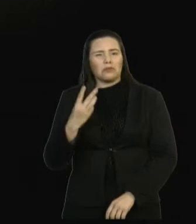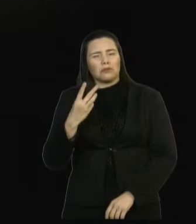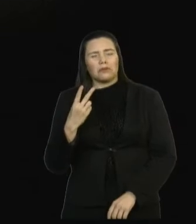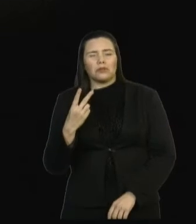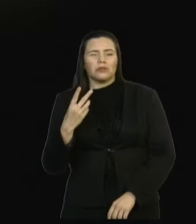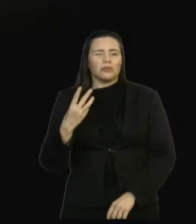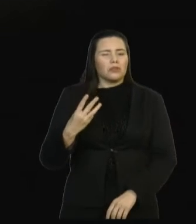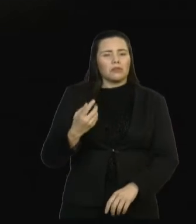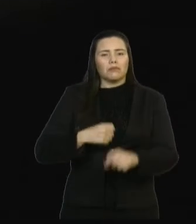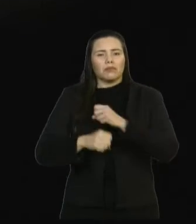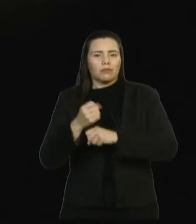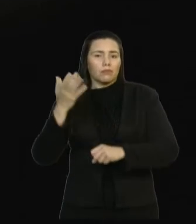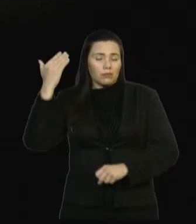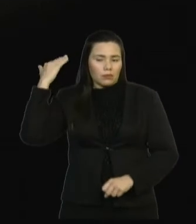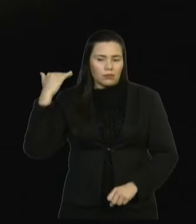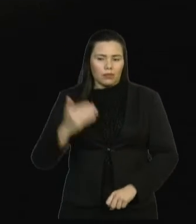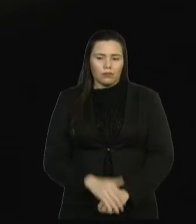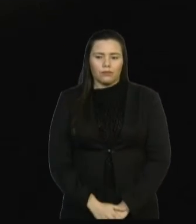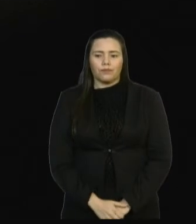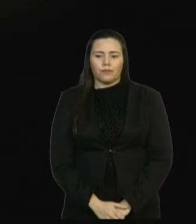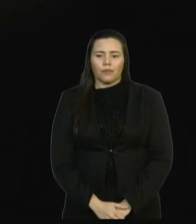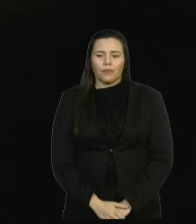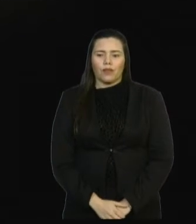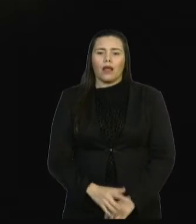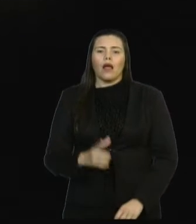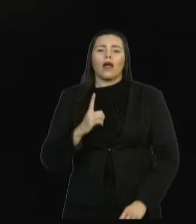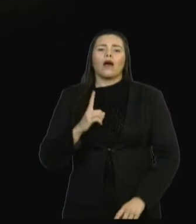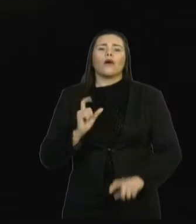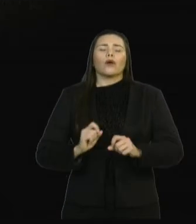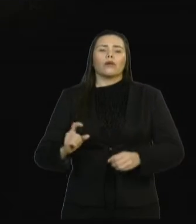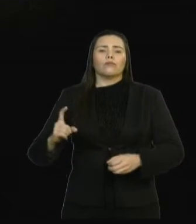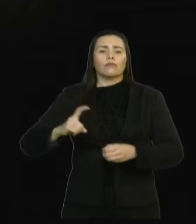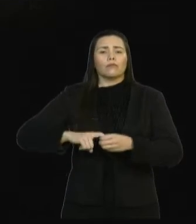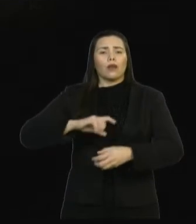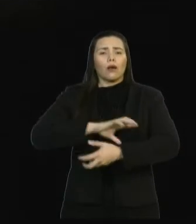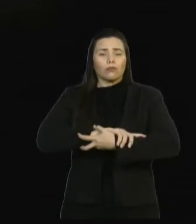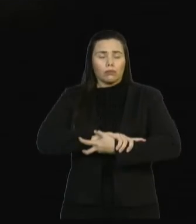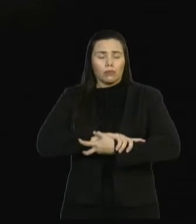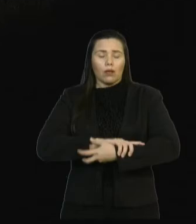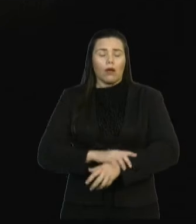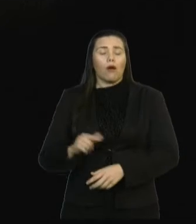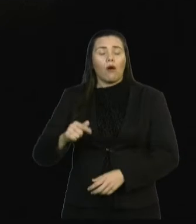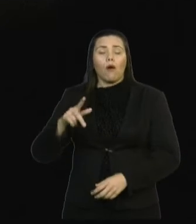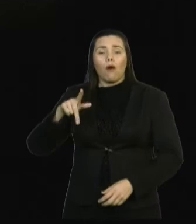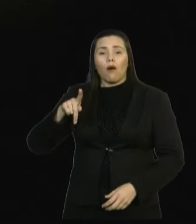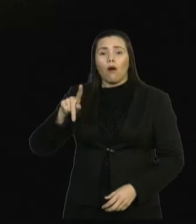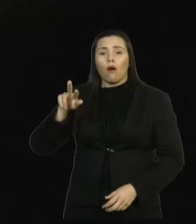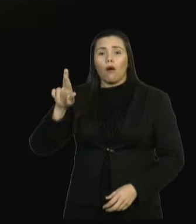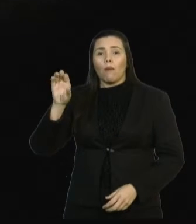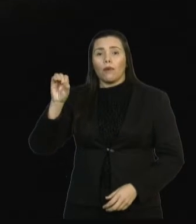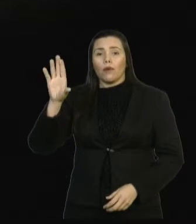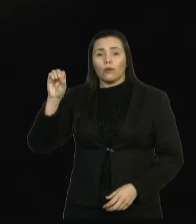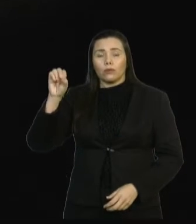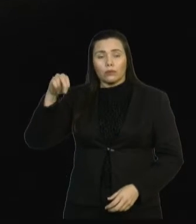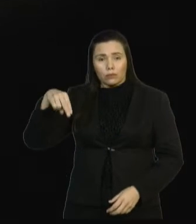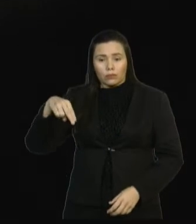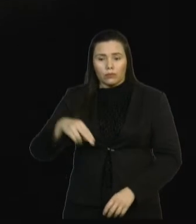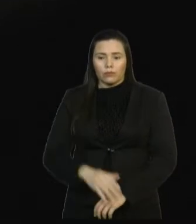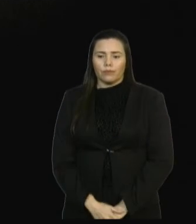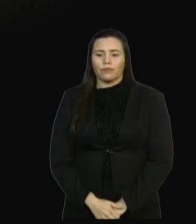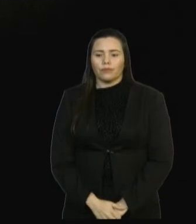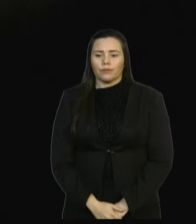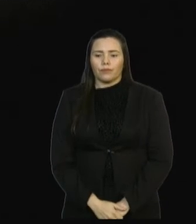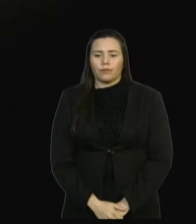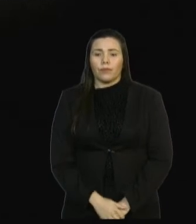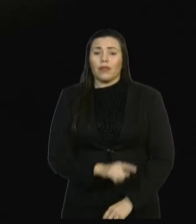PROCON. O PROCON, regionalmente, é de extrema importância para aquela população. E antes de ontem,